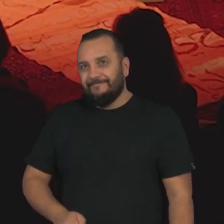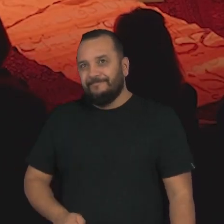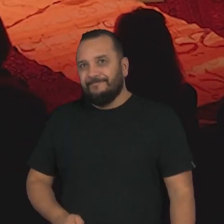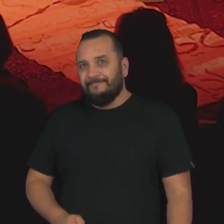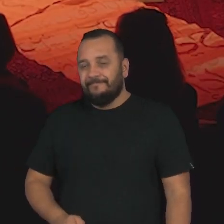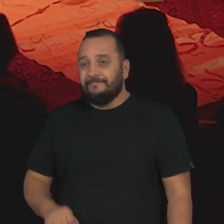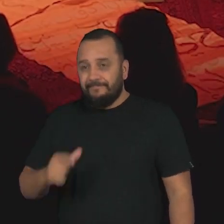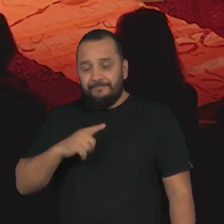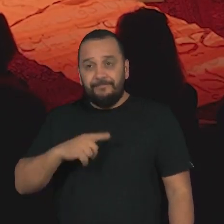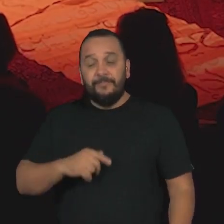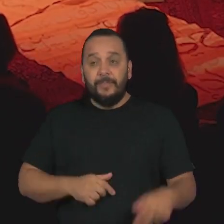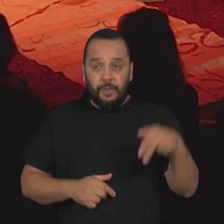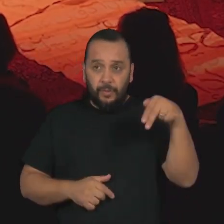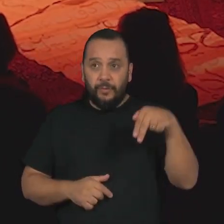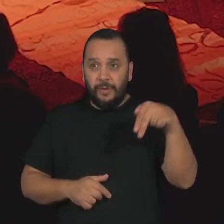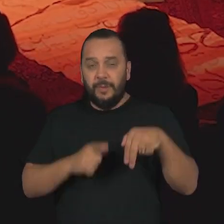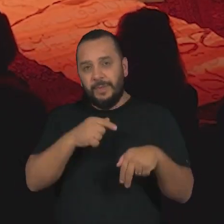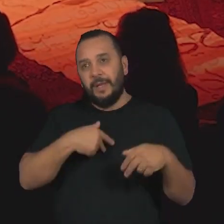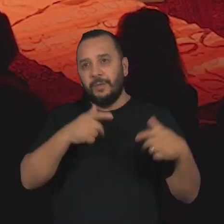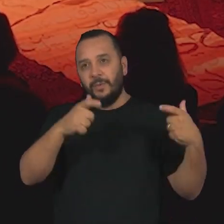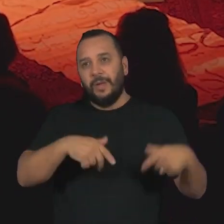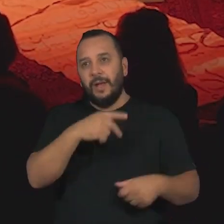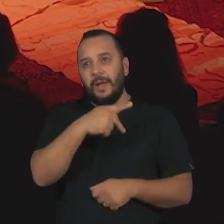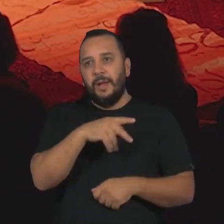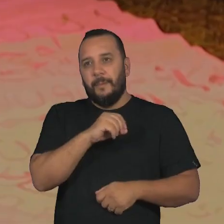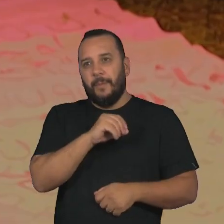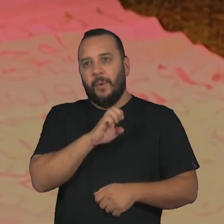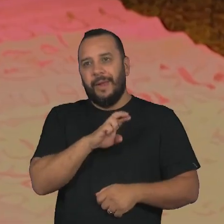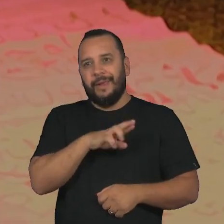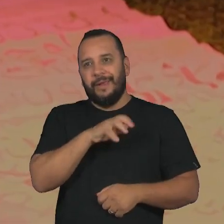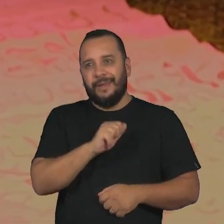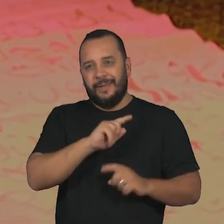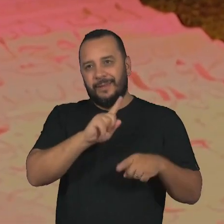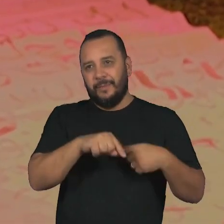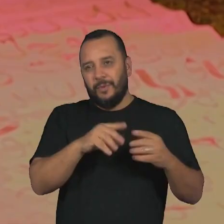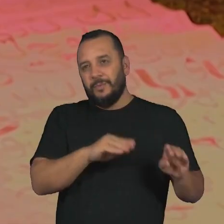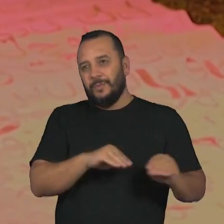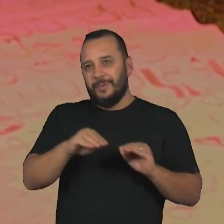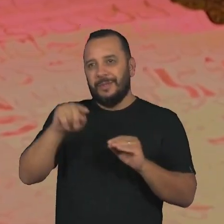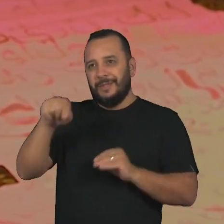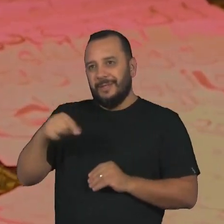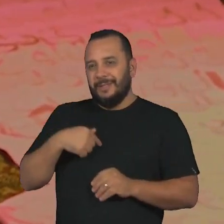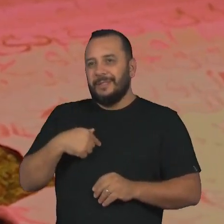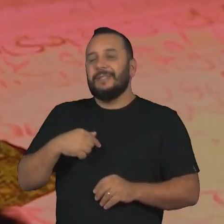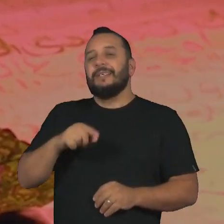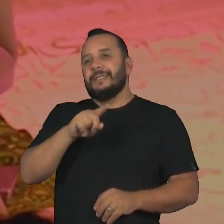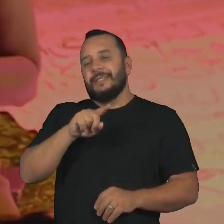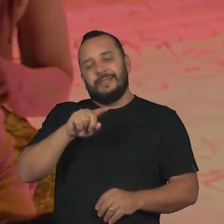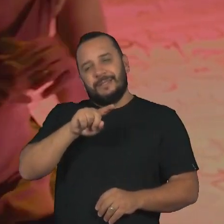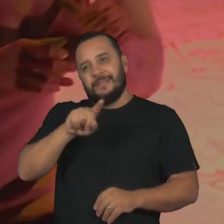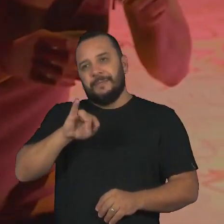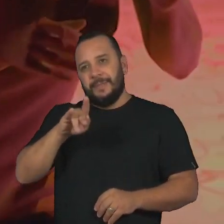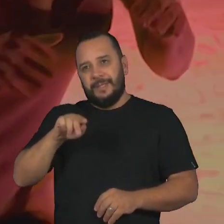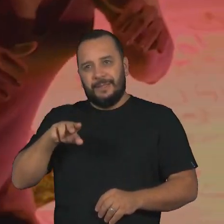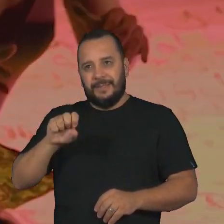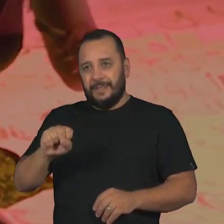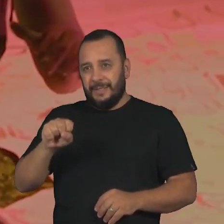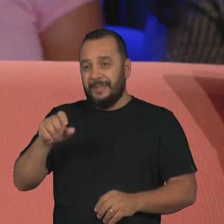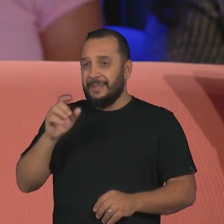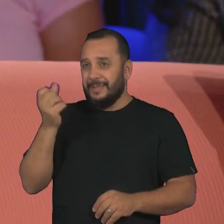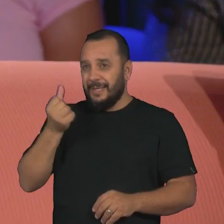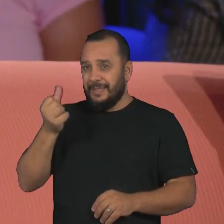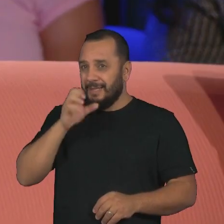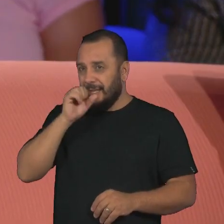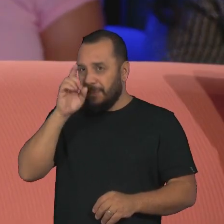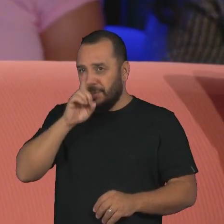fica novembro no Poeira até o dia 27 de novembro e emendamos dezembro no Zimbinski, sexta, sábados e